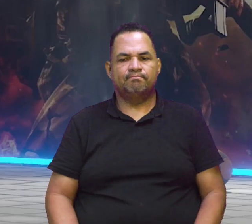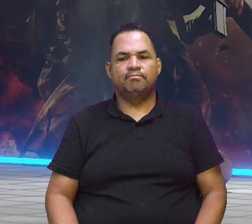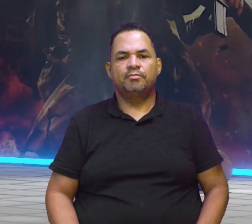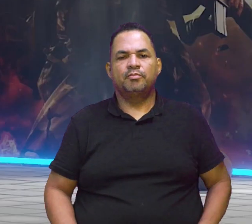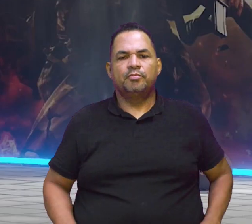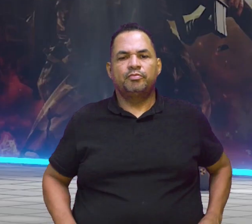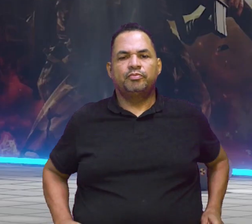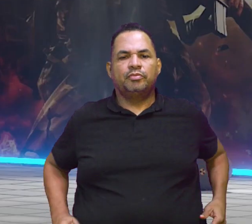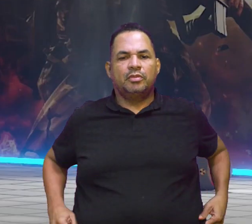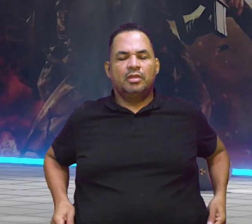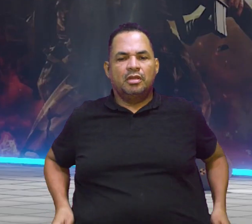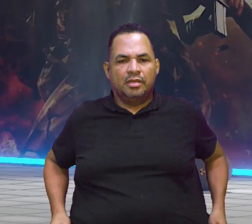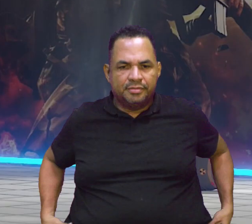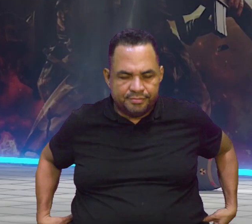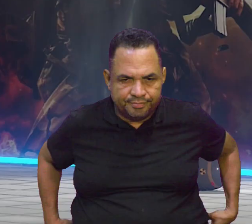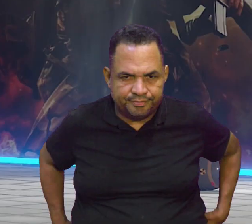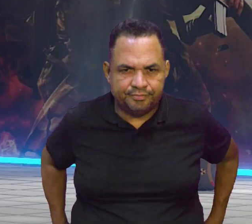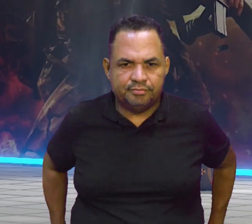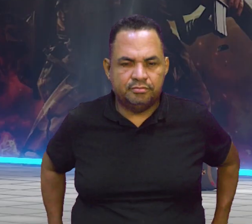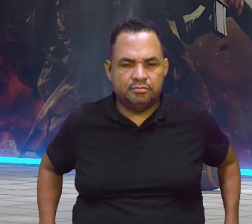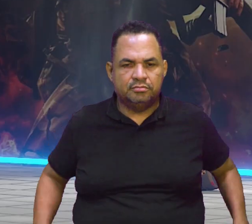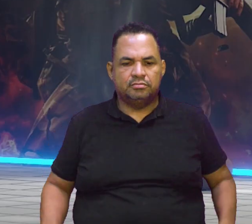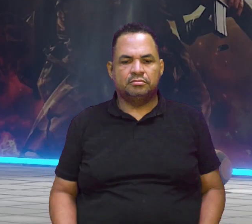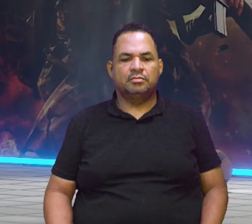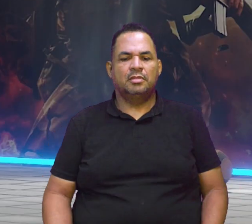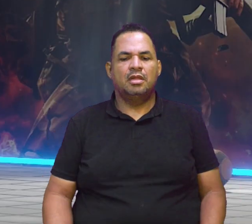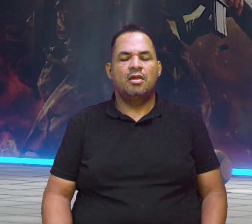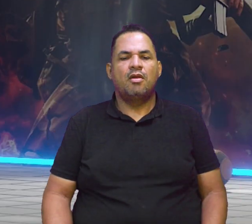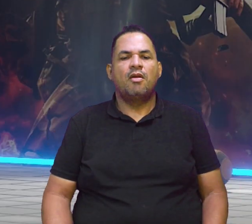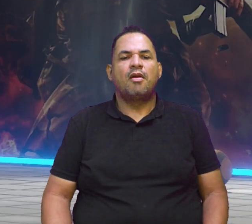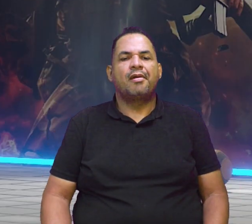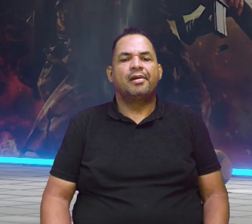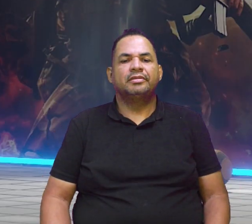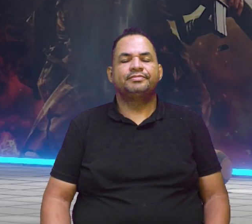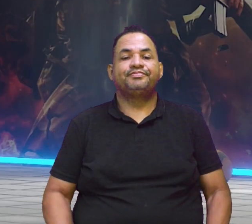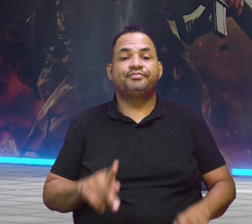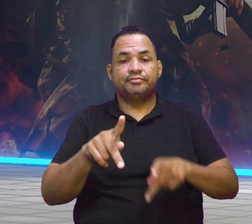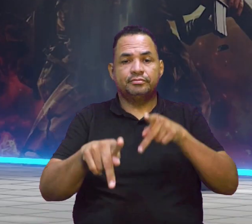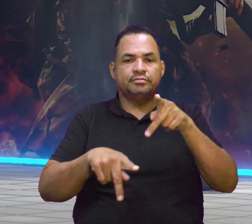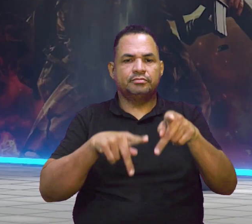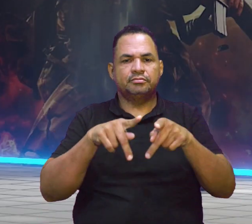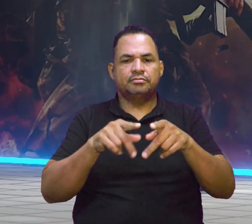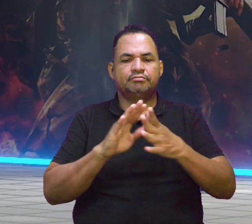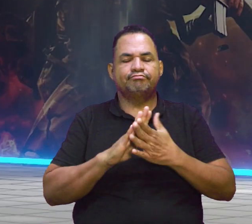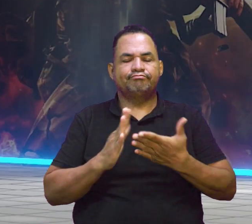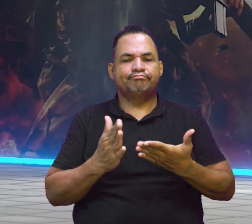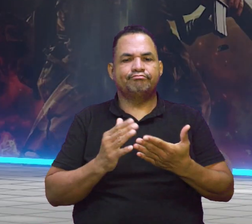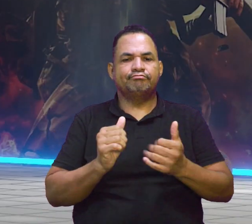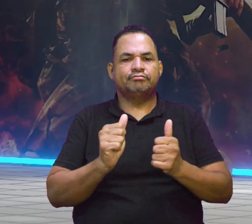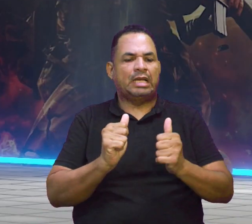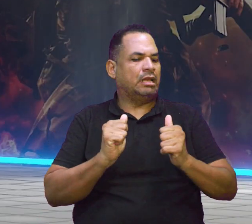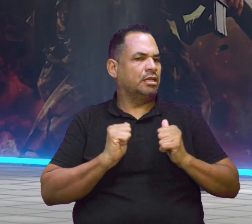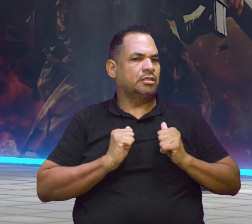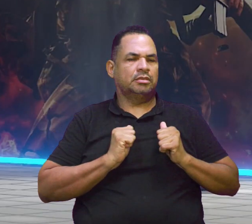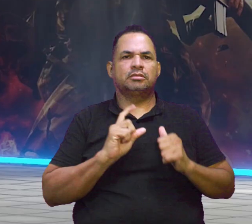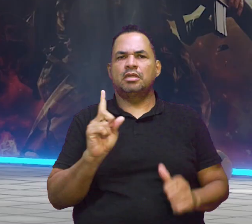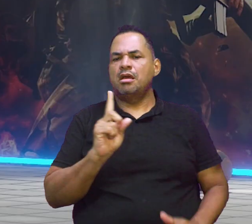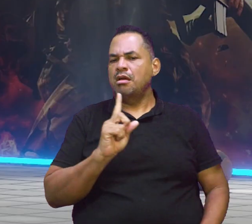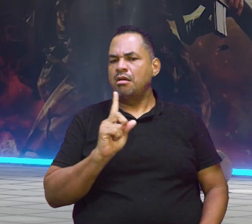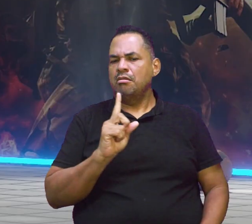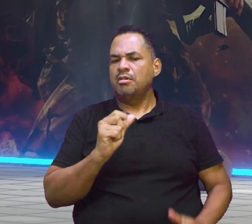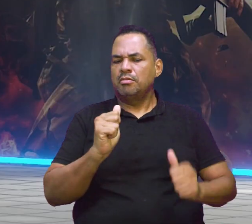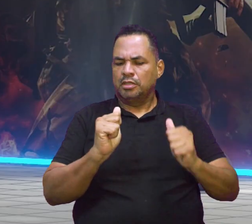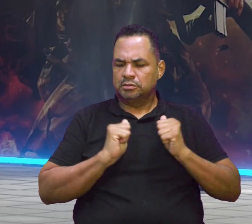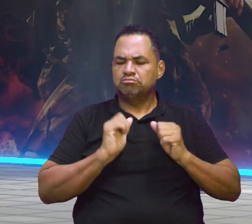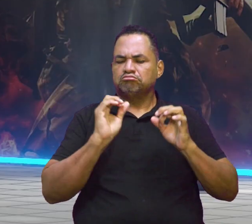popular. Então, a população ela não ficou inerte, ela não ficou sem fazer nada diante